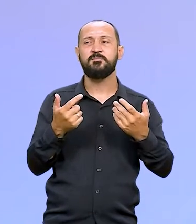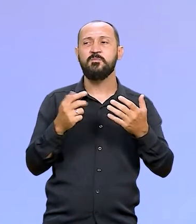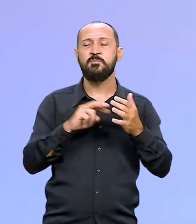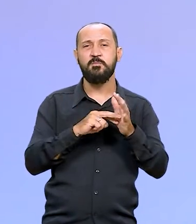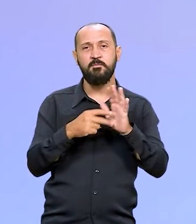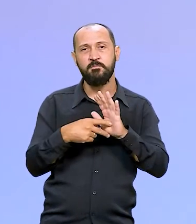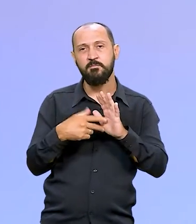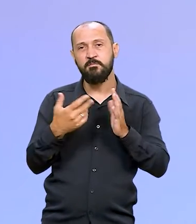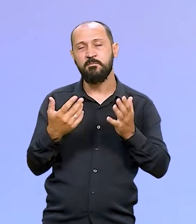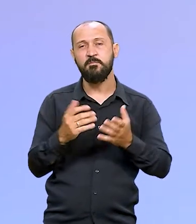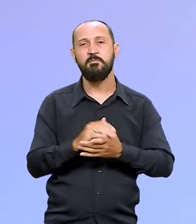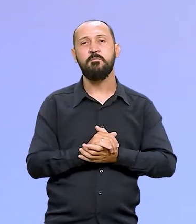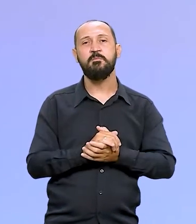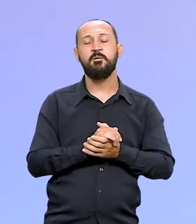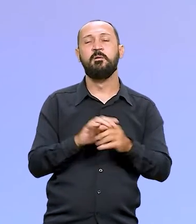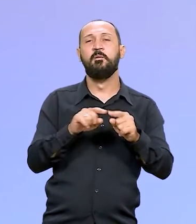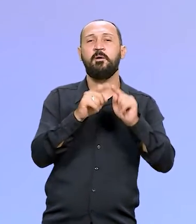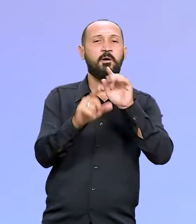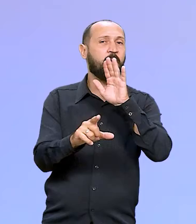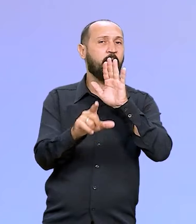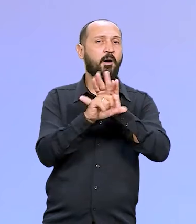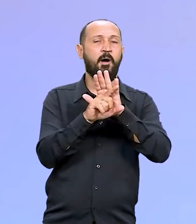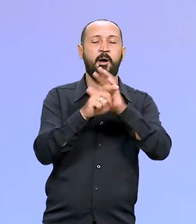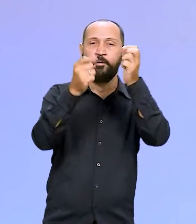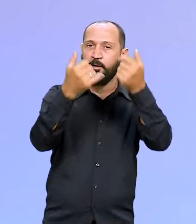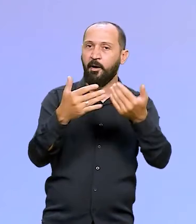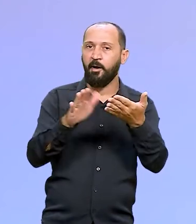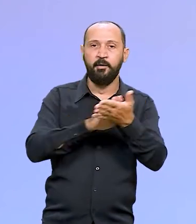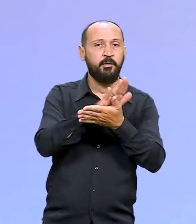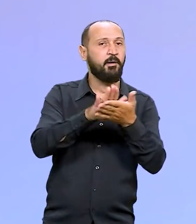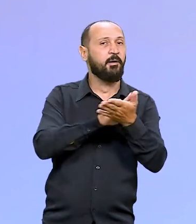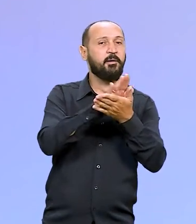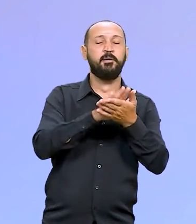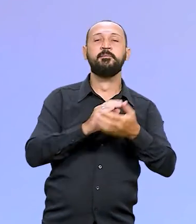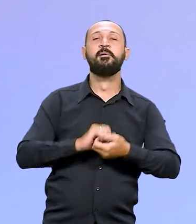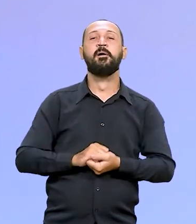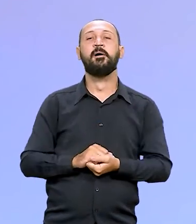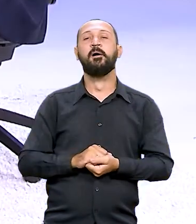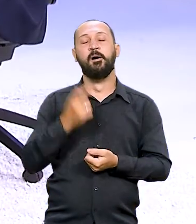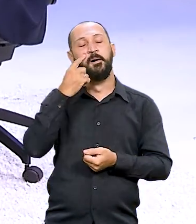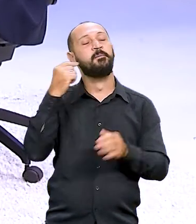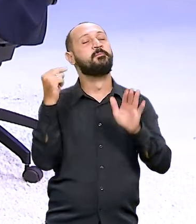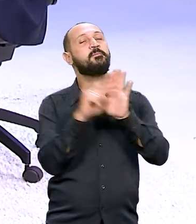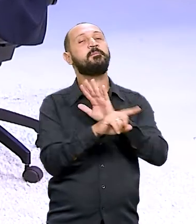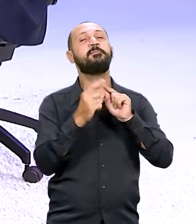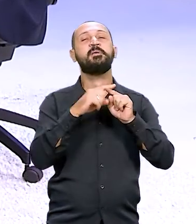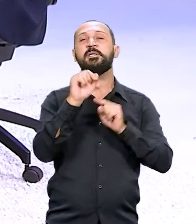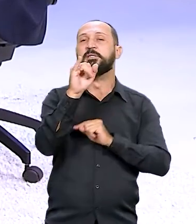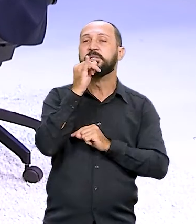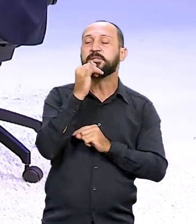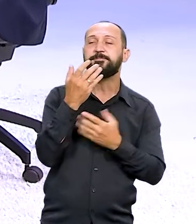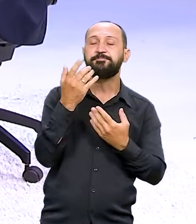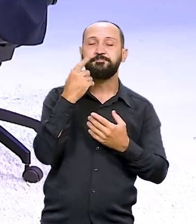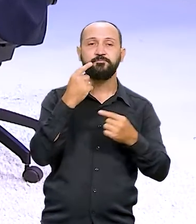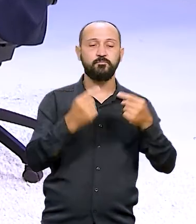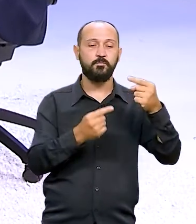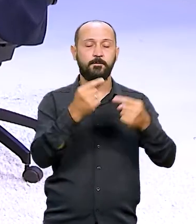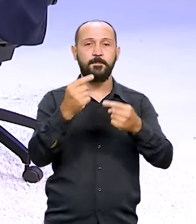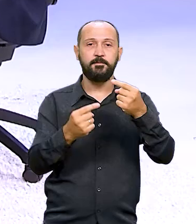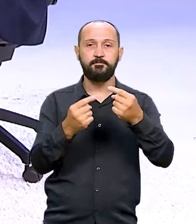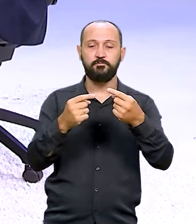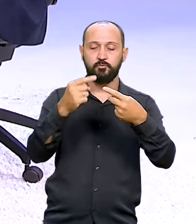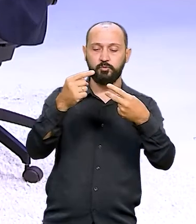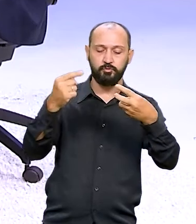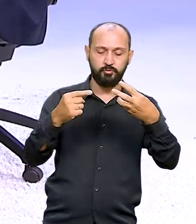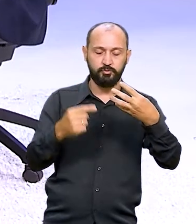ser nessa garantia, nessa forma de garantia. Mas a lei não traz nada específico sobre isso, é uma limitação. Não, eu pergunto isso porque, havendo uma